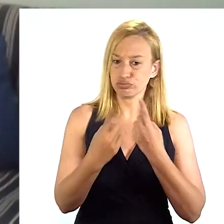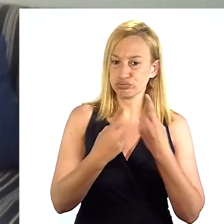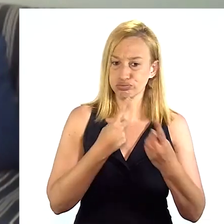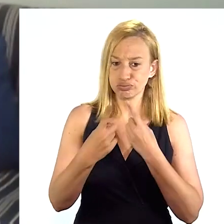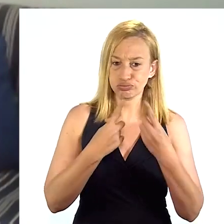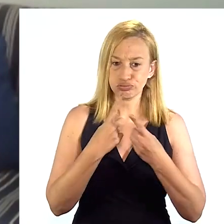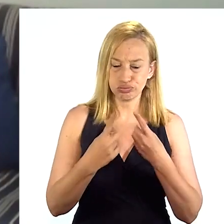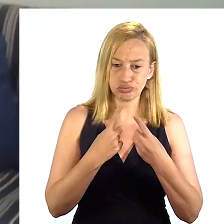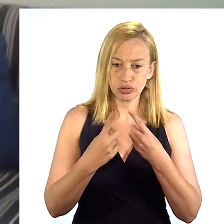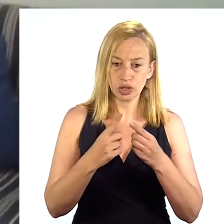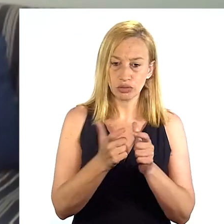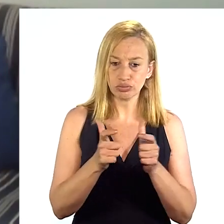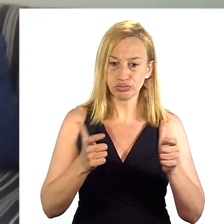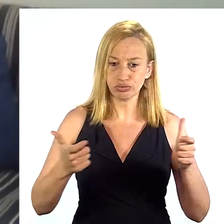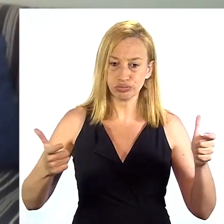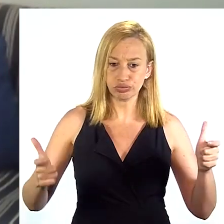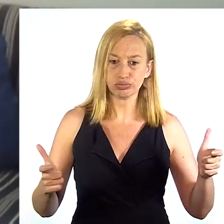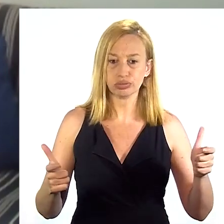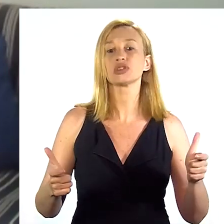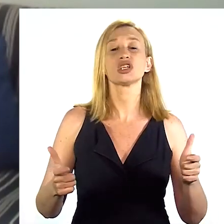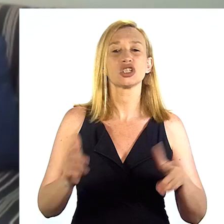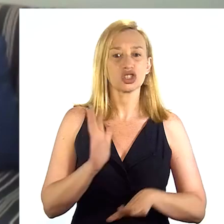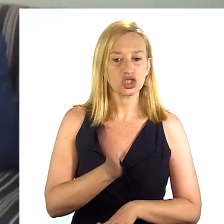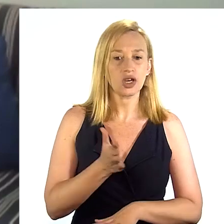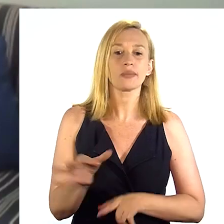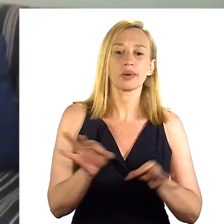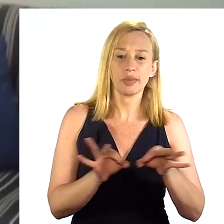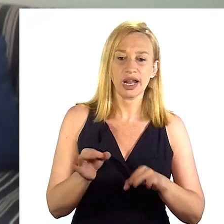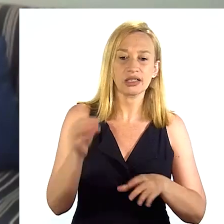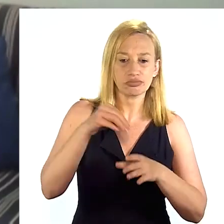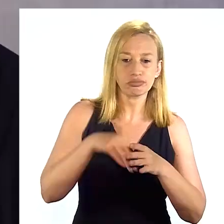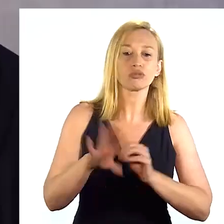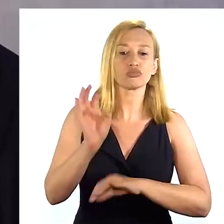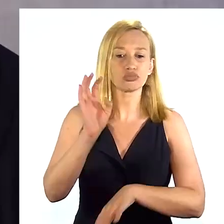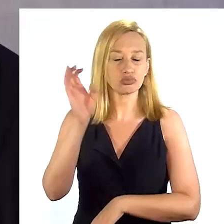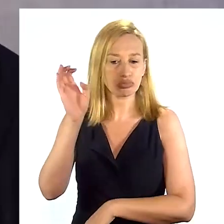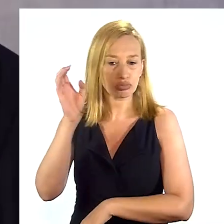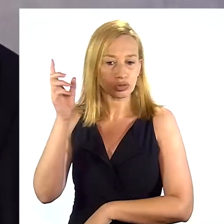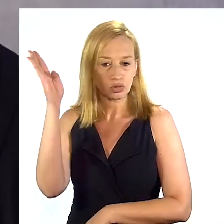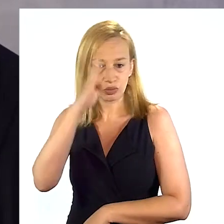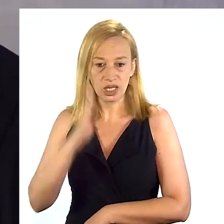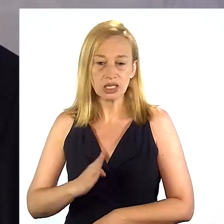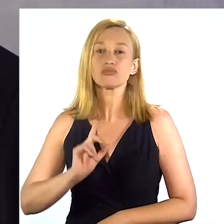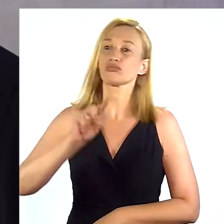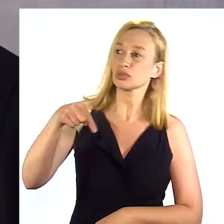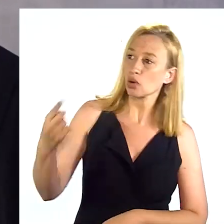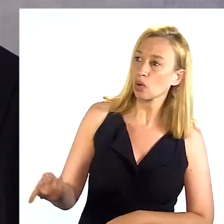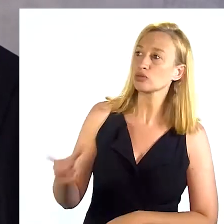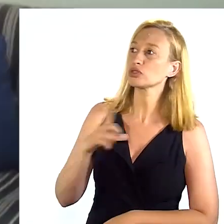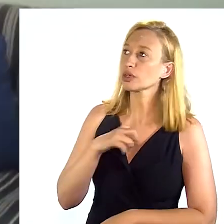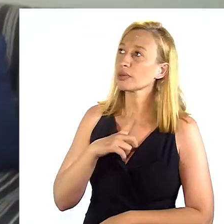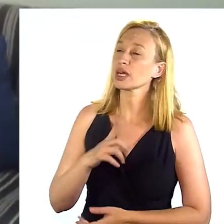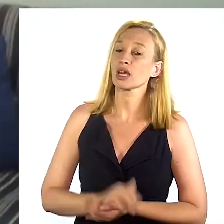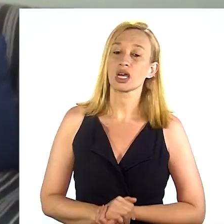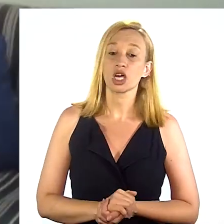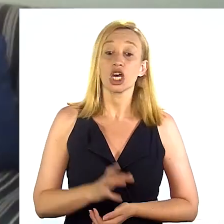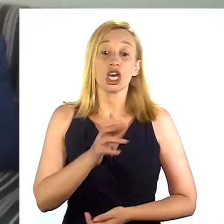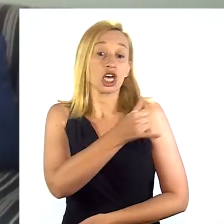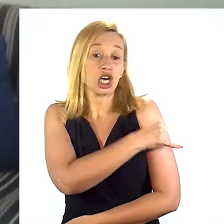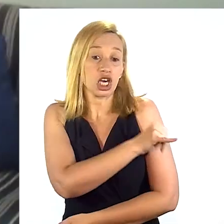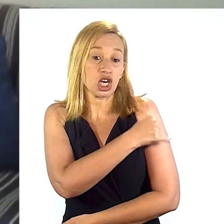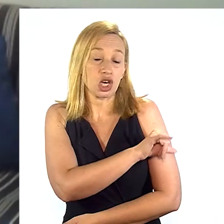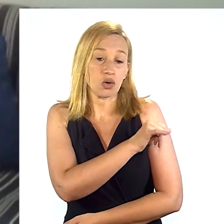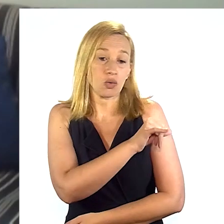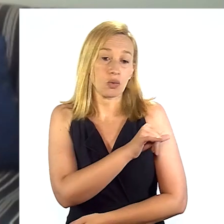nada mais, nada menos que a maior concessão rodoviária já feita no Brasil. Nós temos outras, nós temos a da